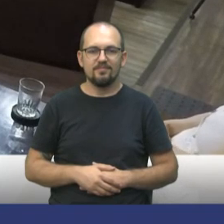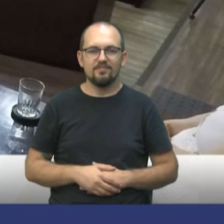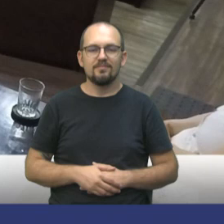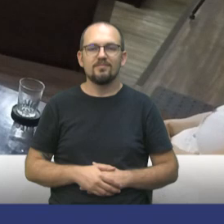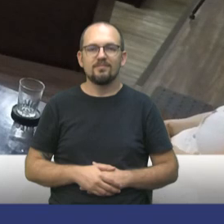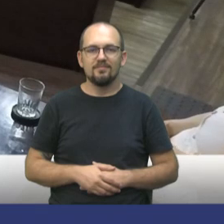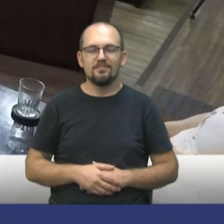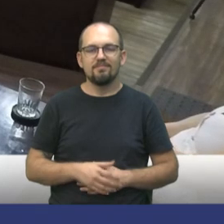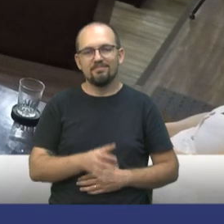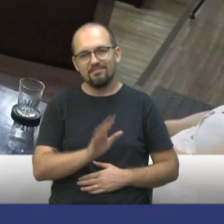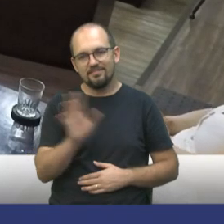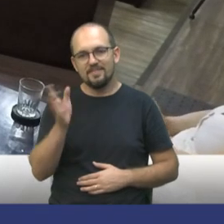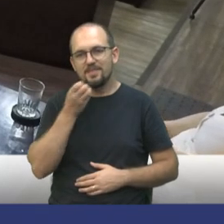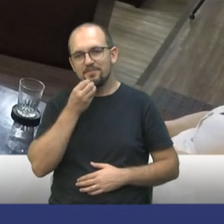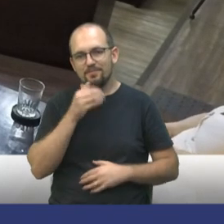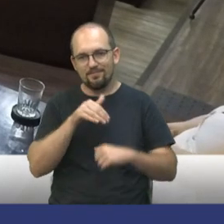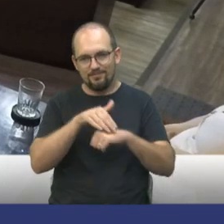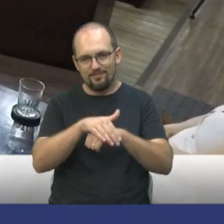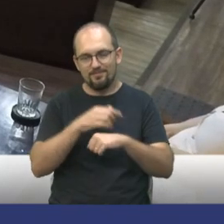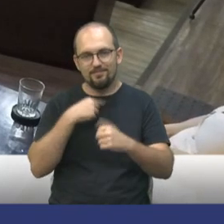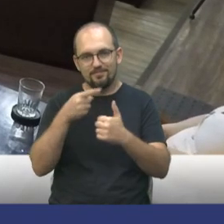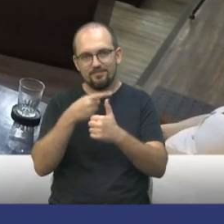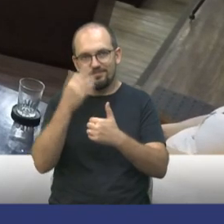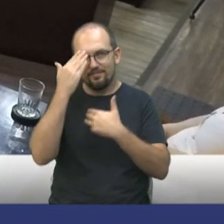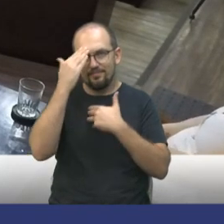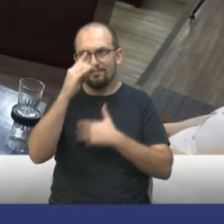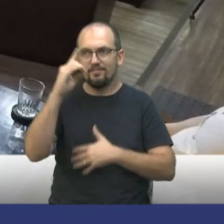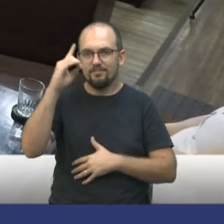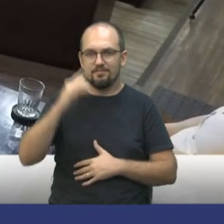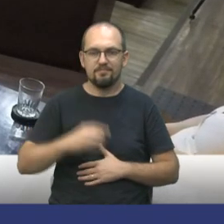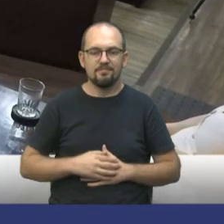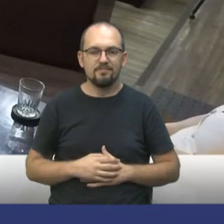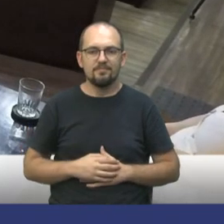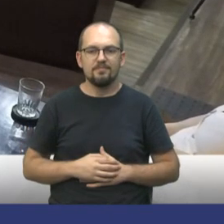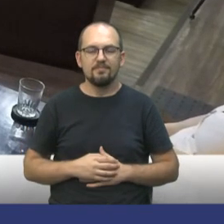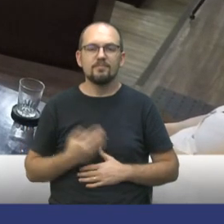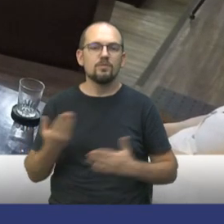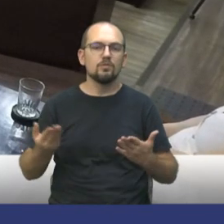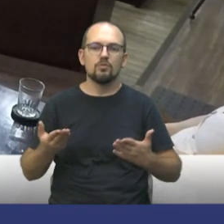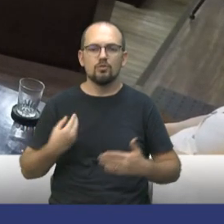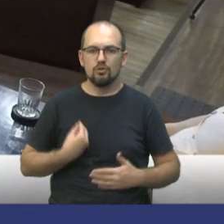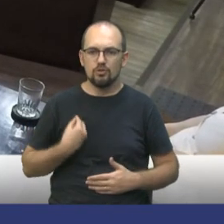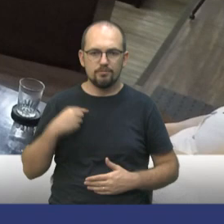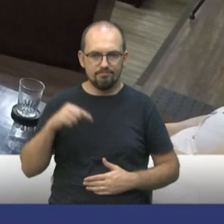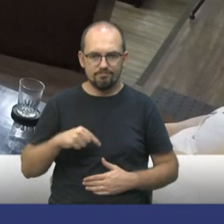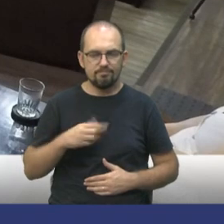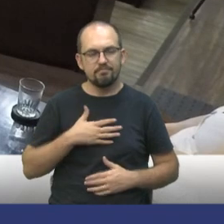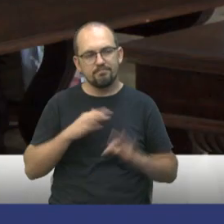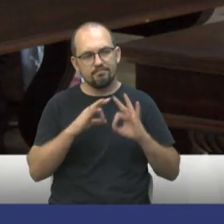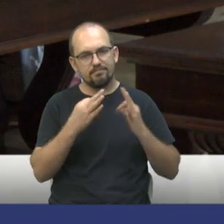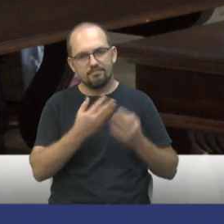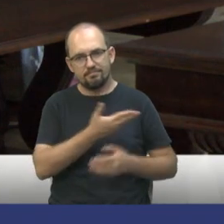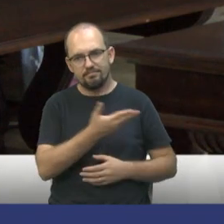Boa noite a todos. Primeiramente, agradecer a Deus, tá, por estar aqui, a minha família.